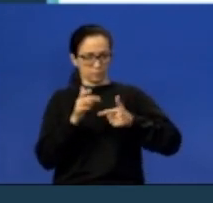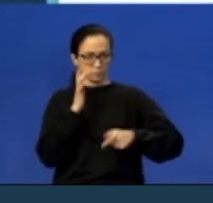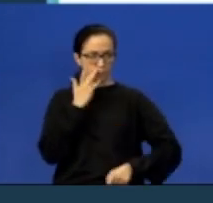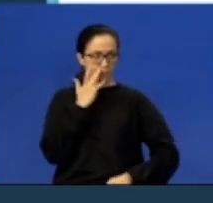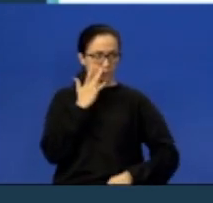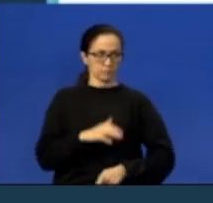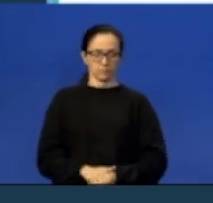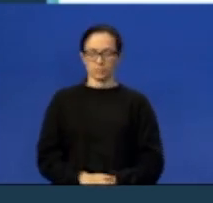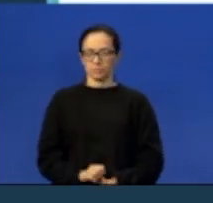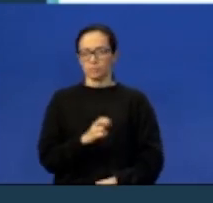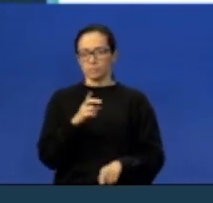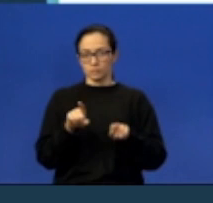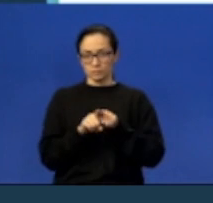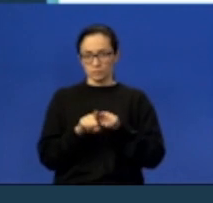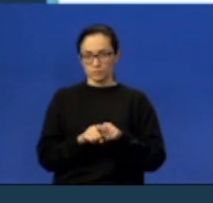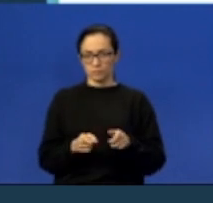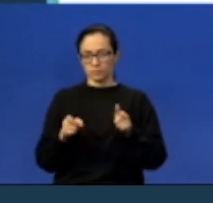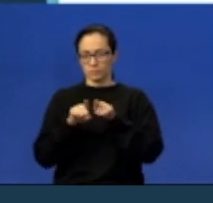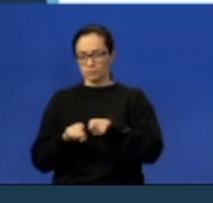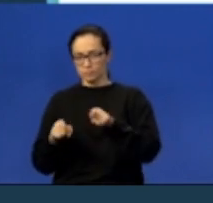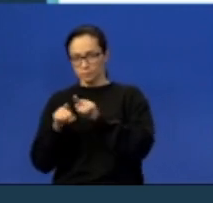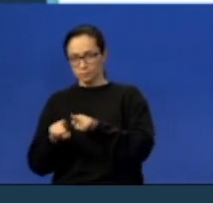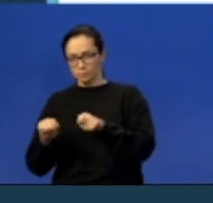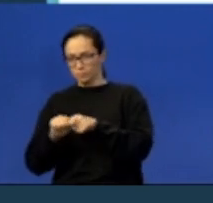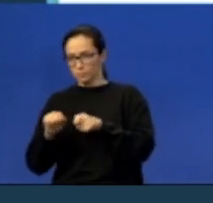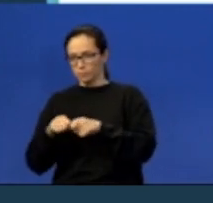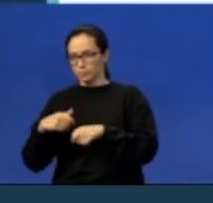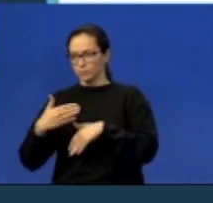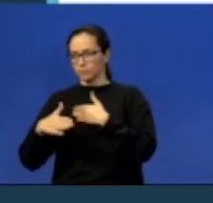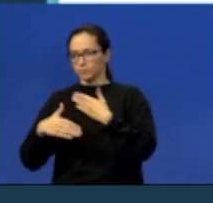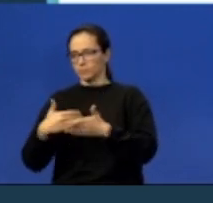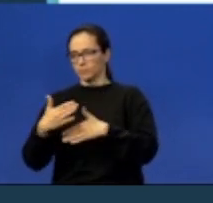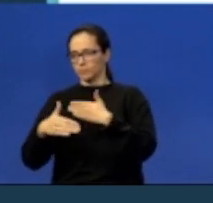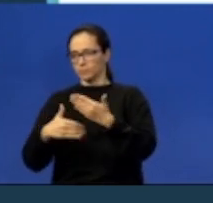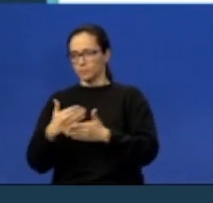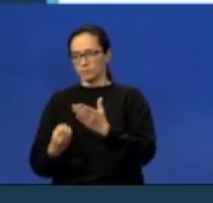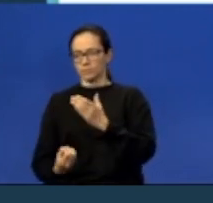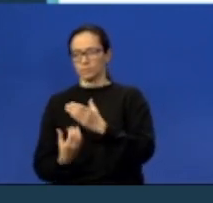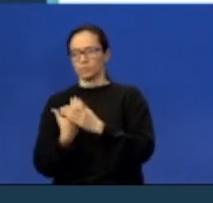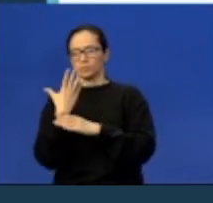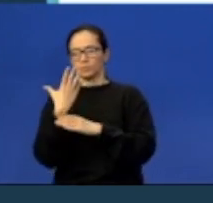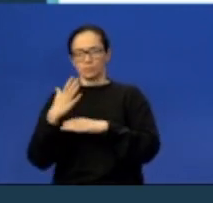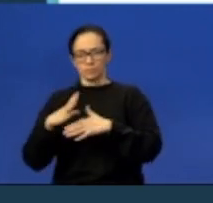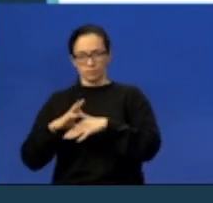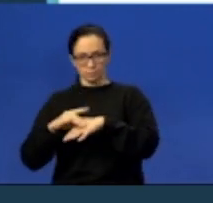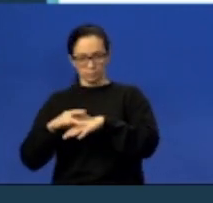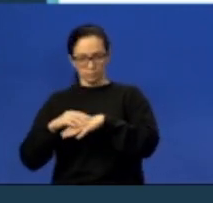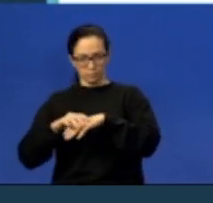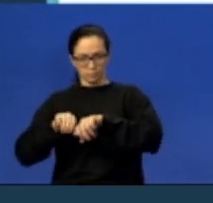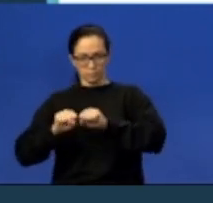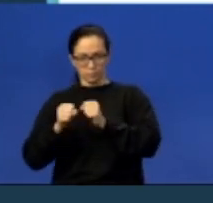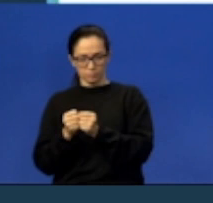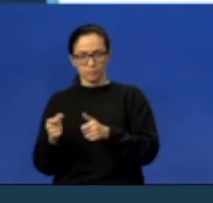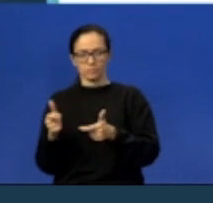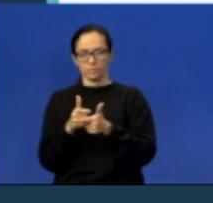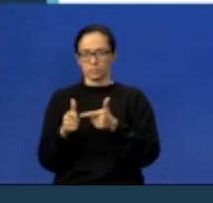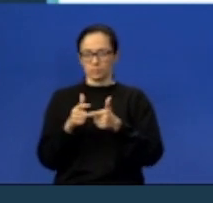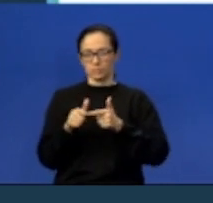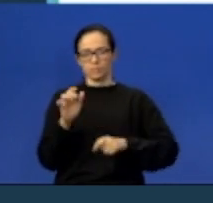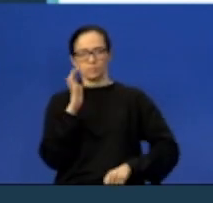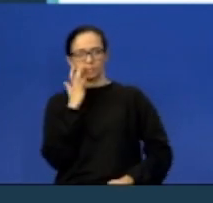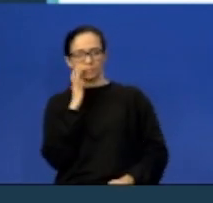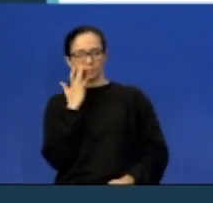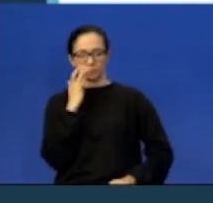lesões repetitivas, que são causadas por uma repetição sustentada de forças de baixa magnitude,